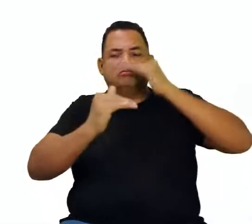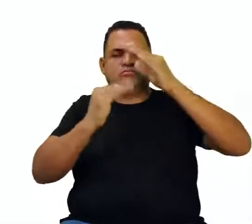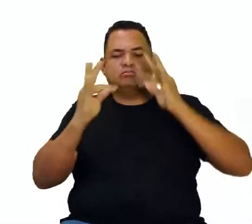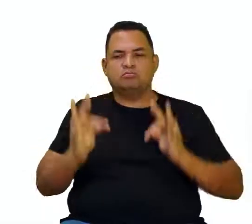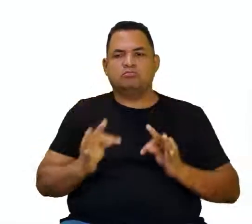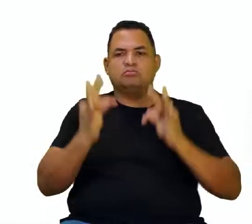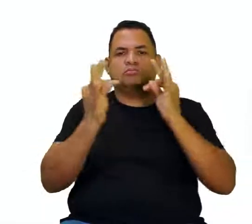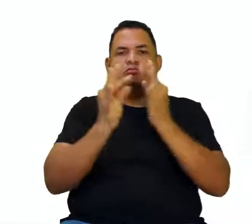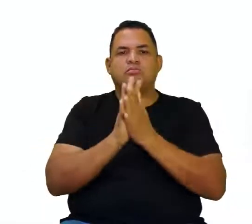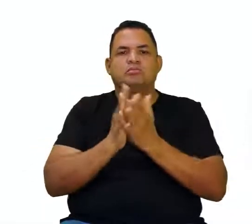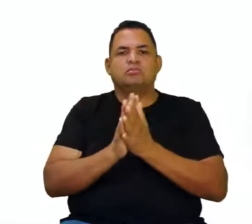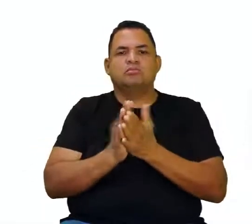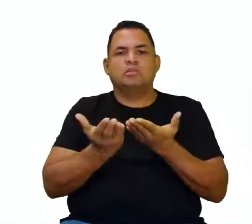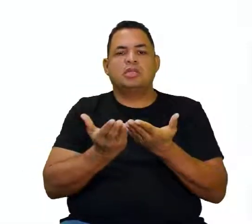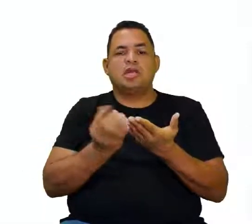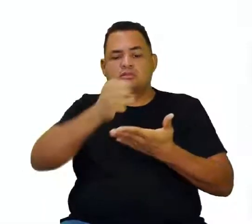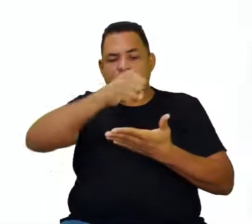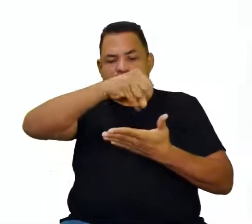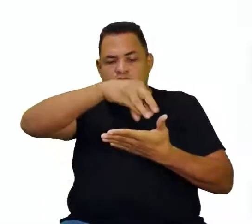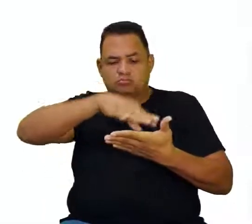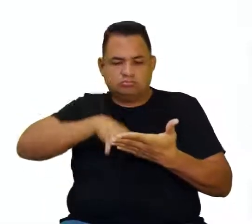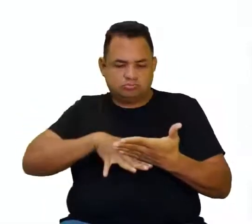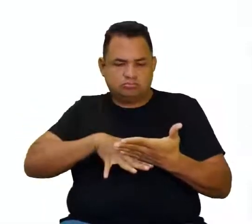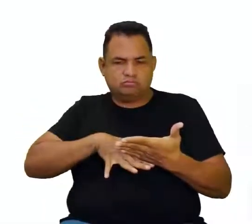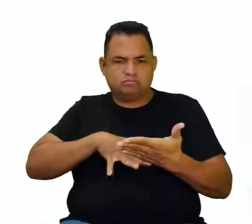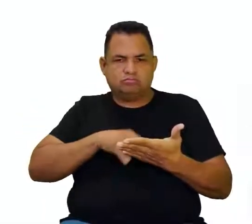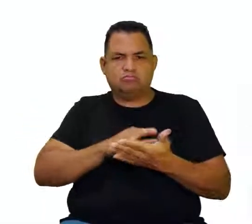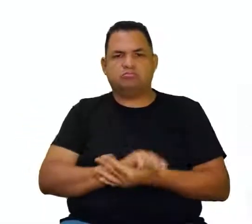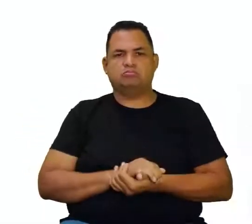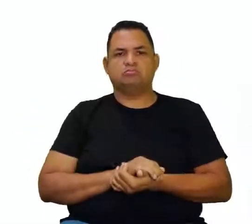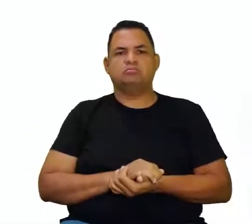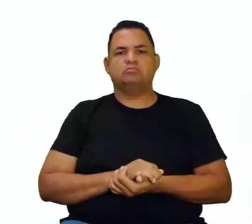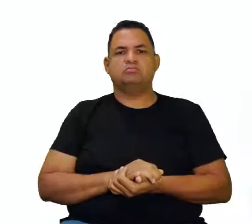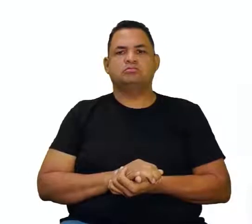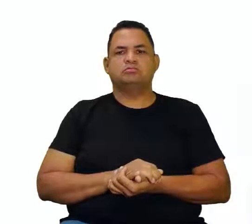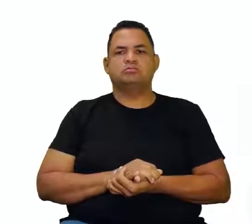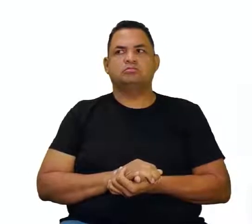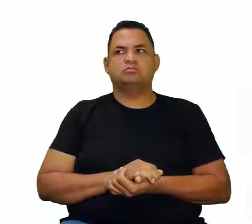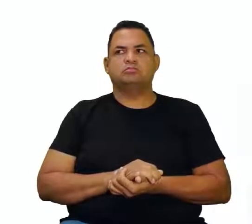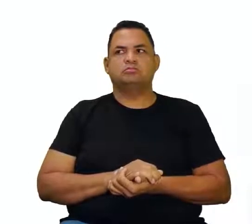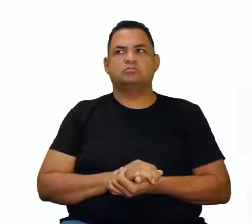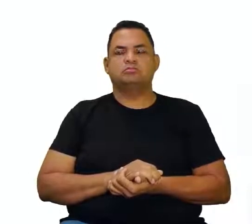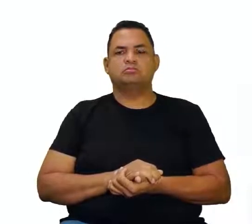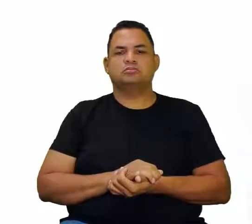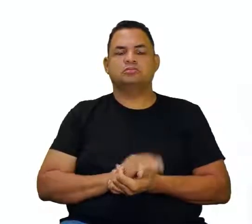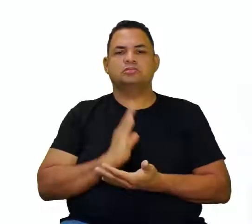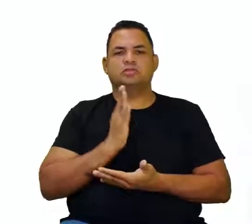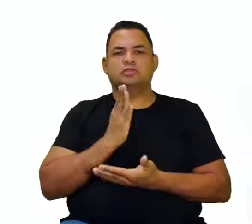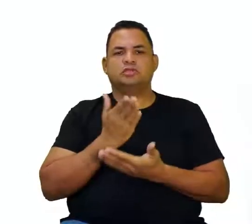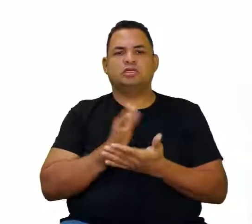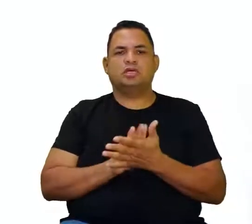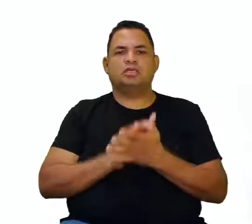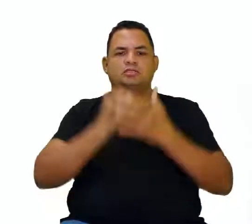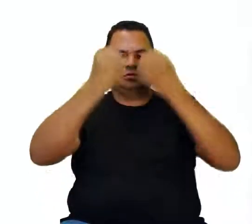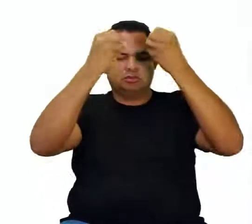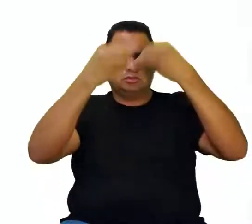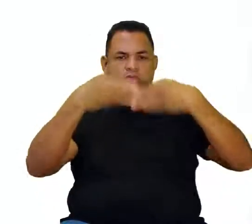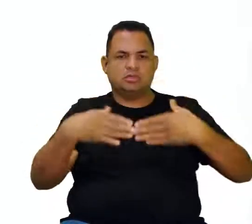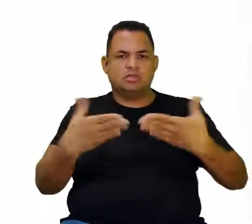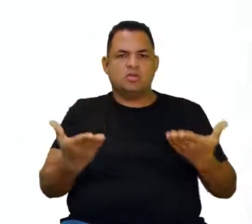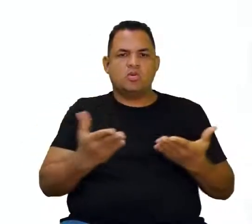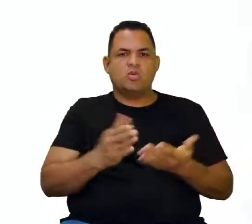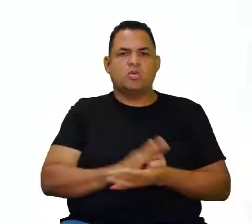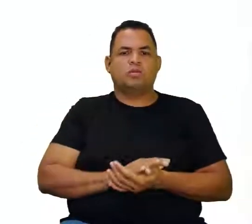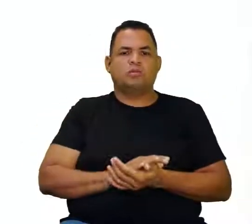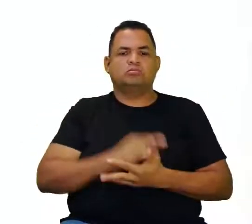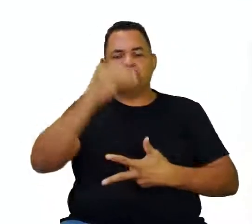de abordagens de questões. Mas vamos lá. A gente já falou sobre muitas coisitas, né, em